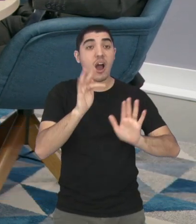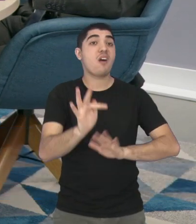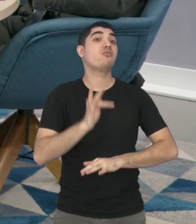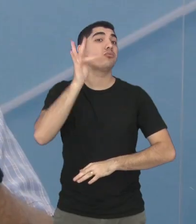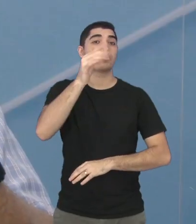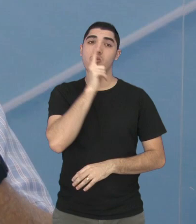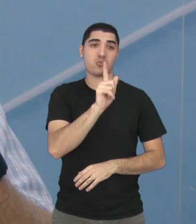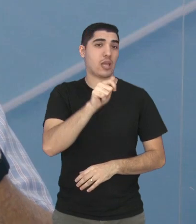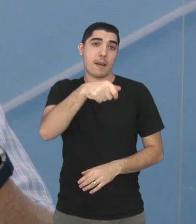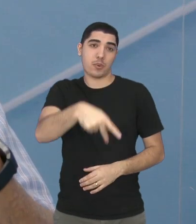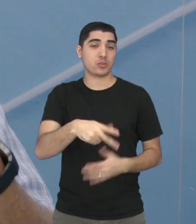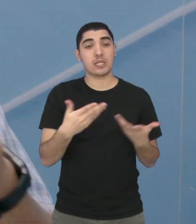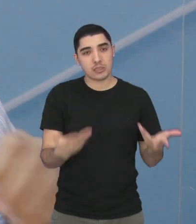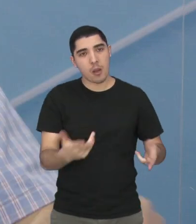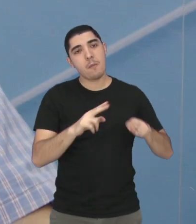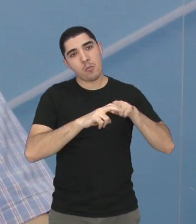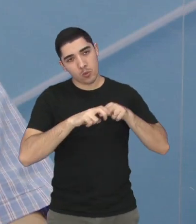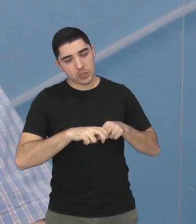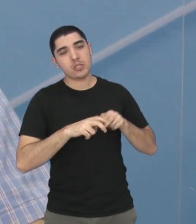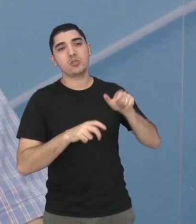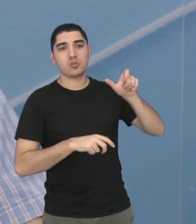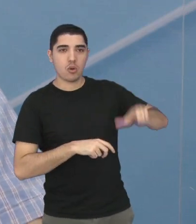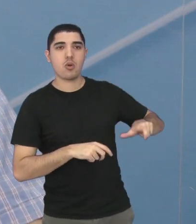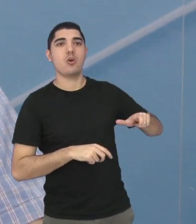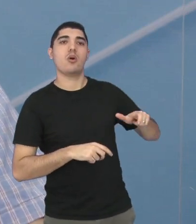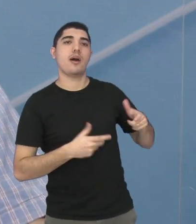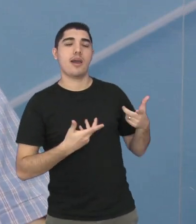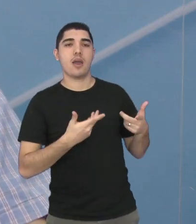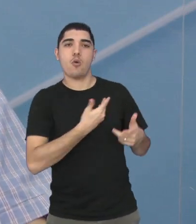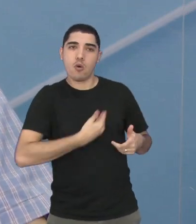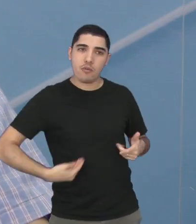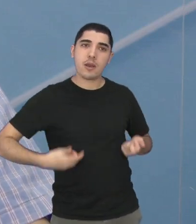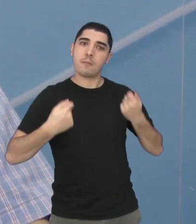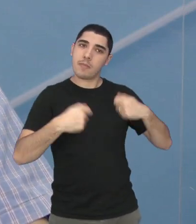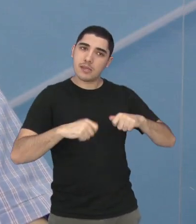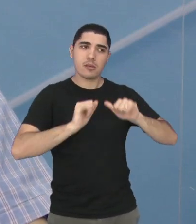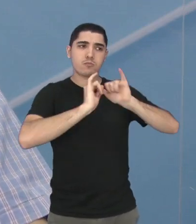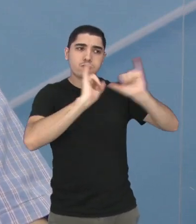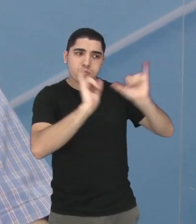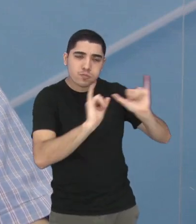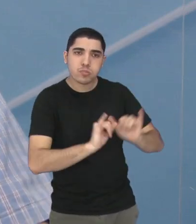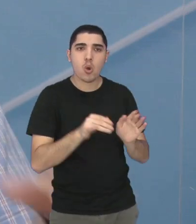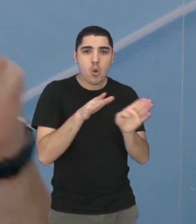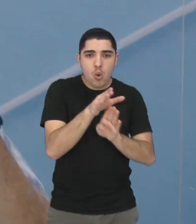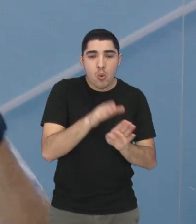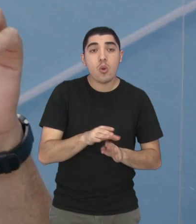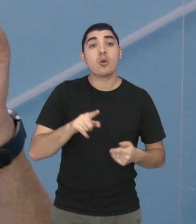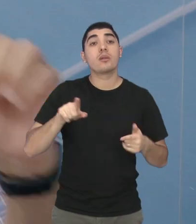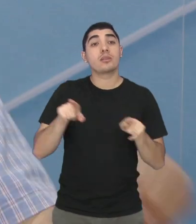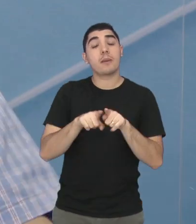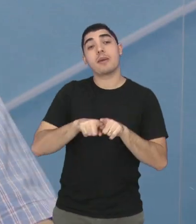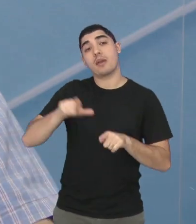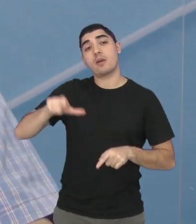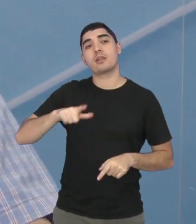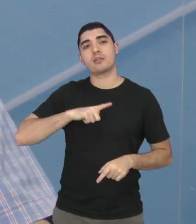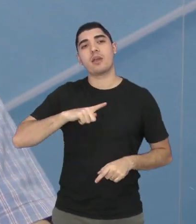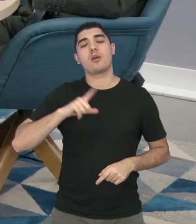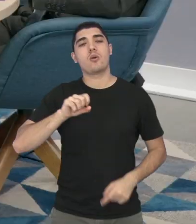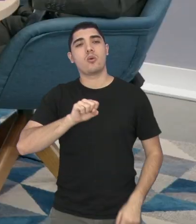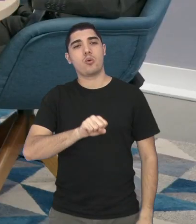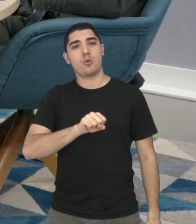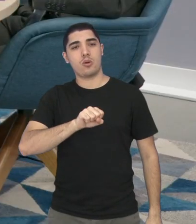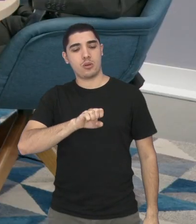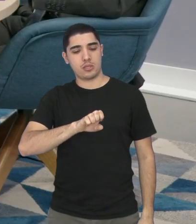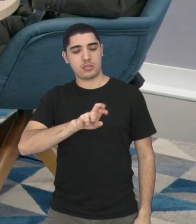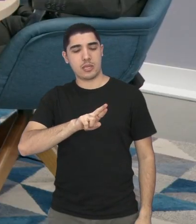ser ajustadas. Eu acredito que o poder público pode fazer campanhas, divulgações, orientações. O Sebrae é muito bom nisso, eu adoro o trabalho